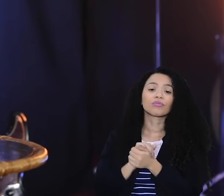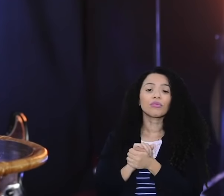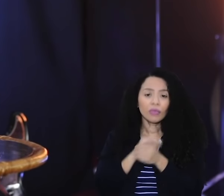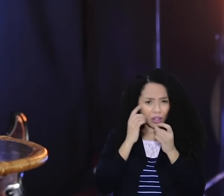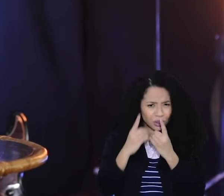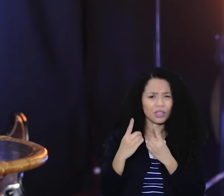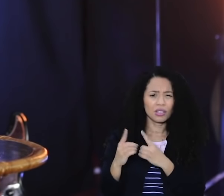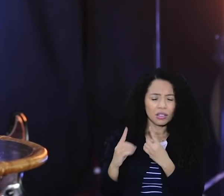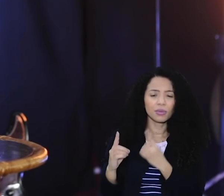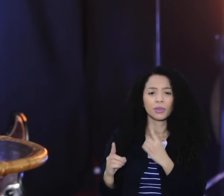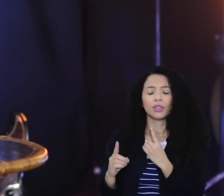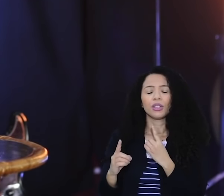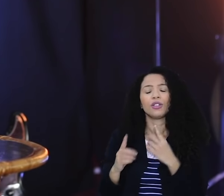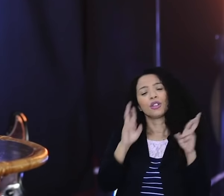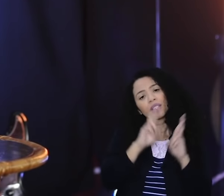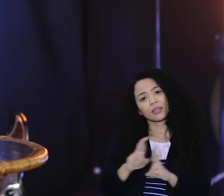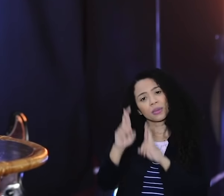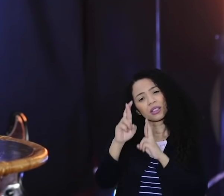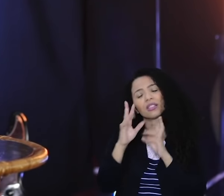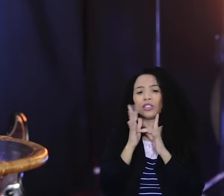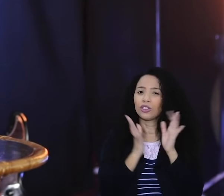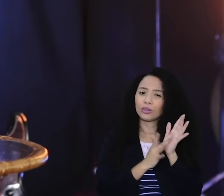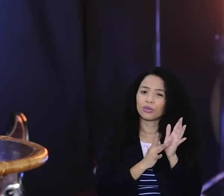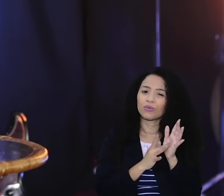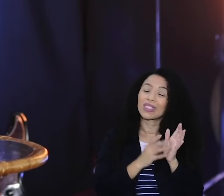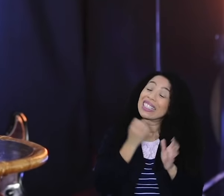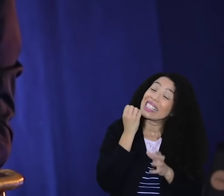contexto desses discípulos aqui, talvez eles tivessem se lembrado,